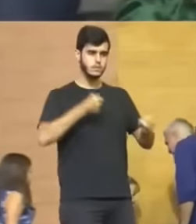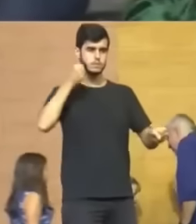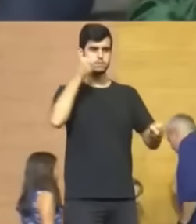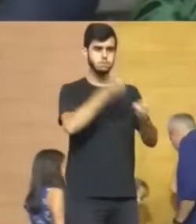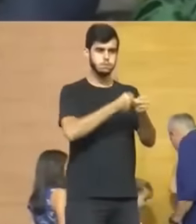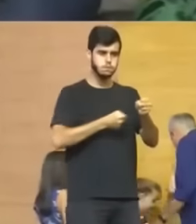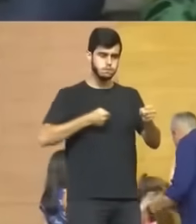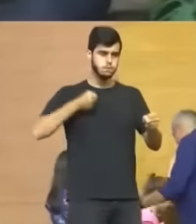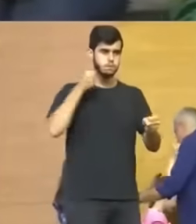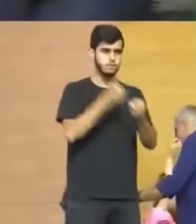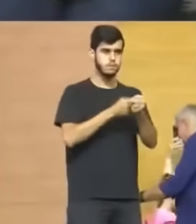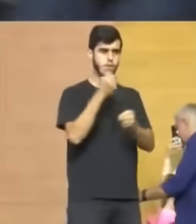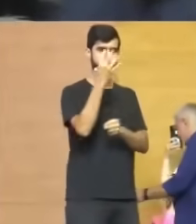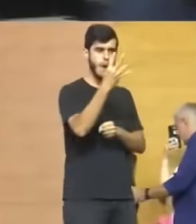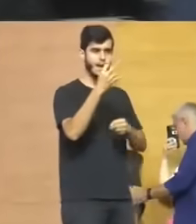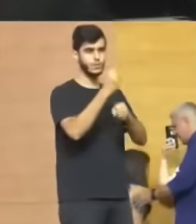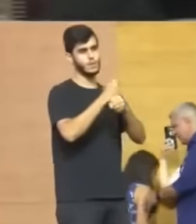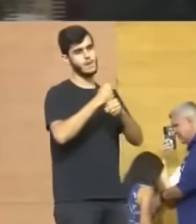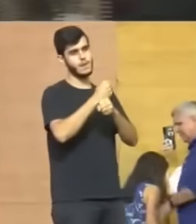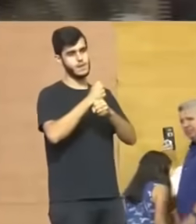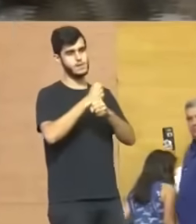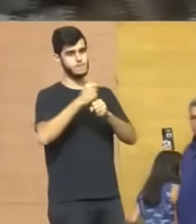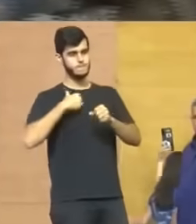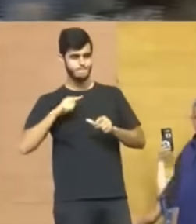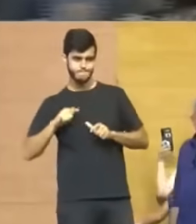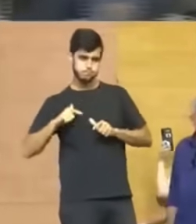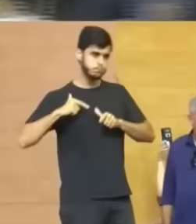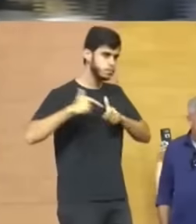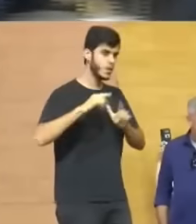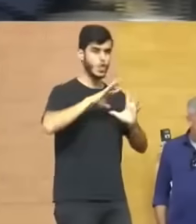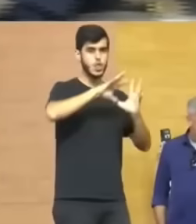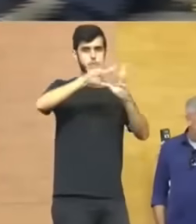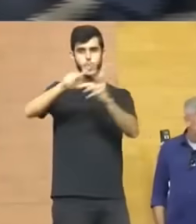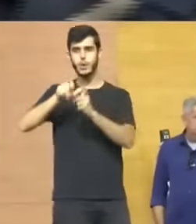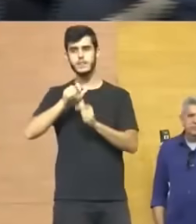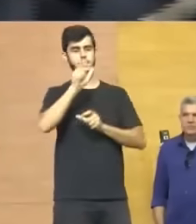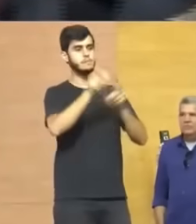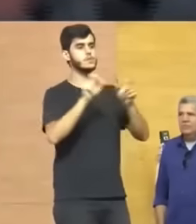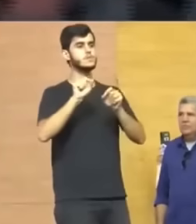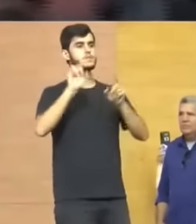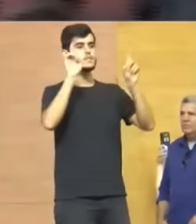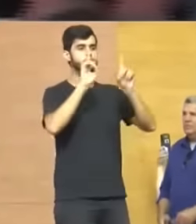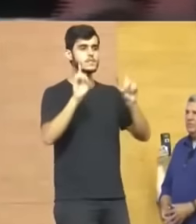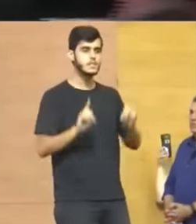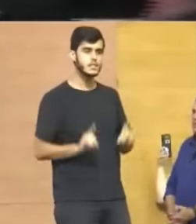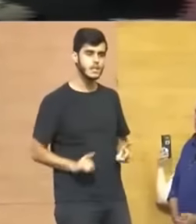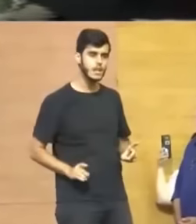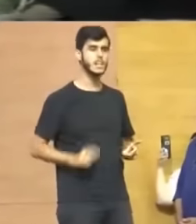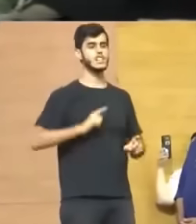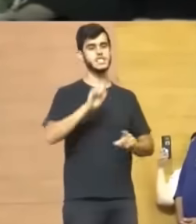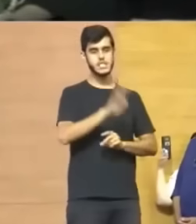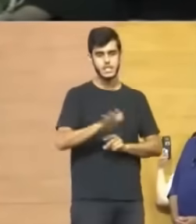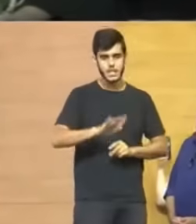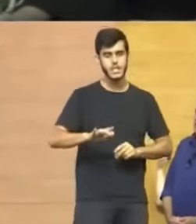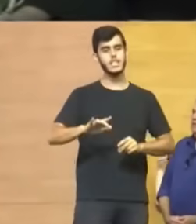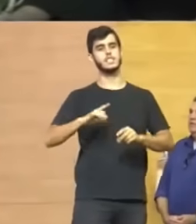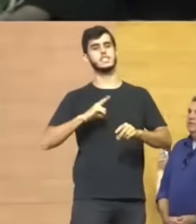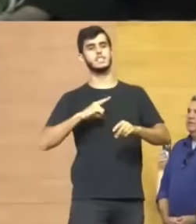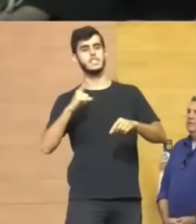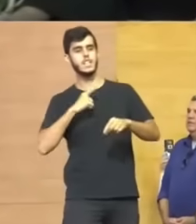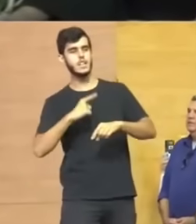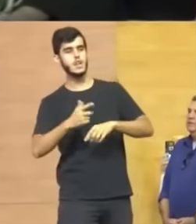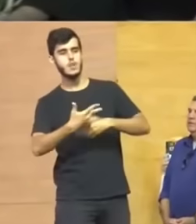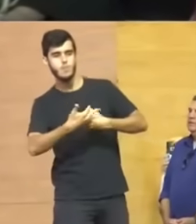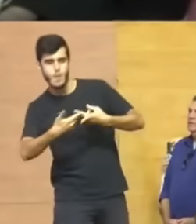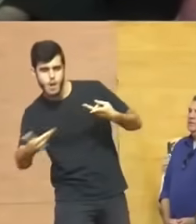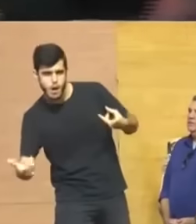4 anos. Incansavelmente eu trabalhei por todas as pessoas com deficiência, por todas as crianças com doenças raras, pela